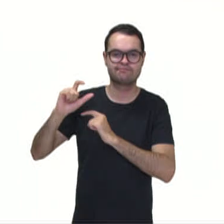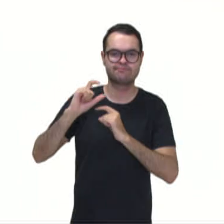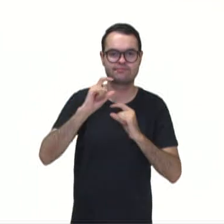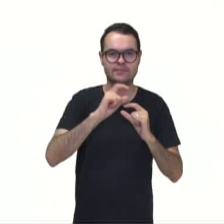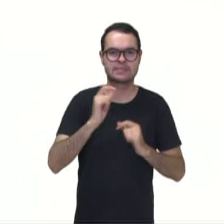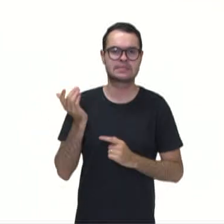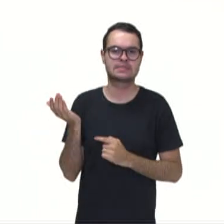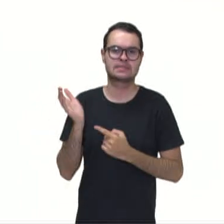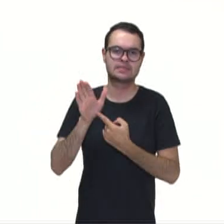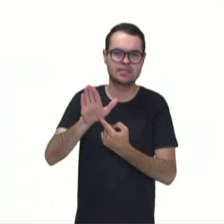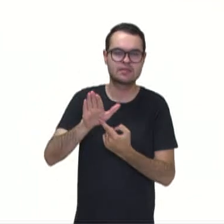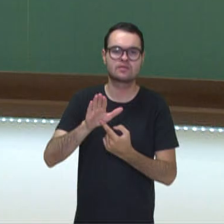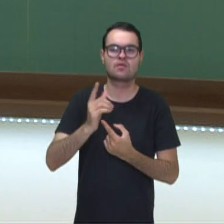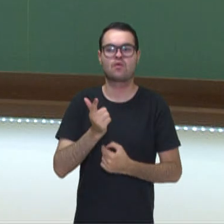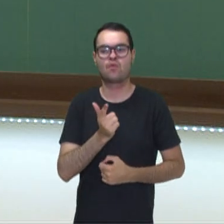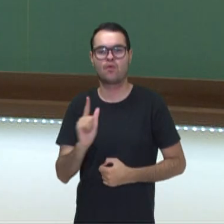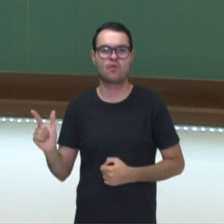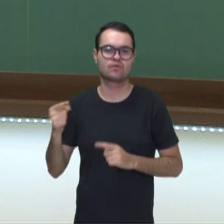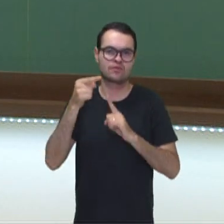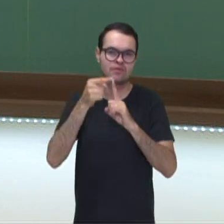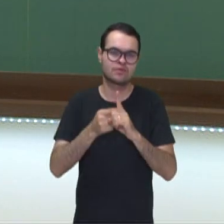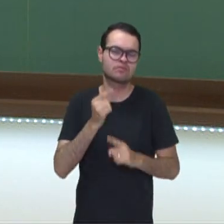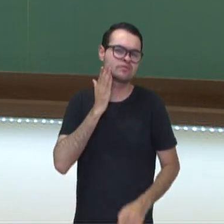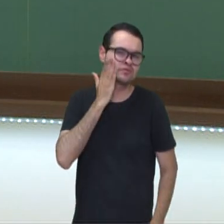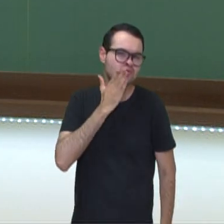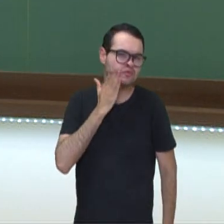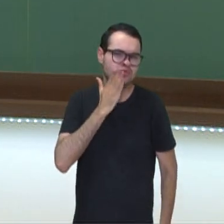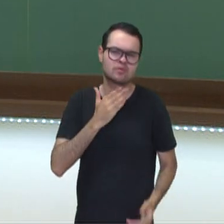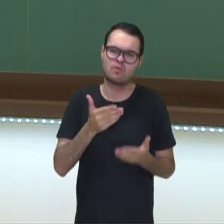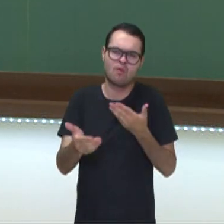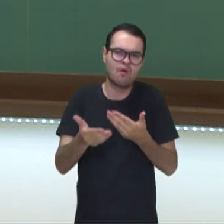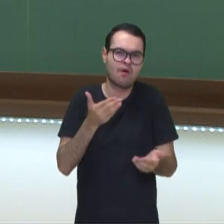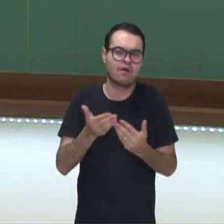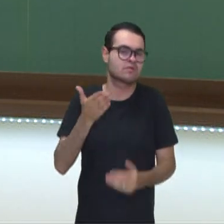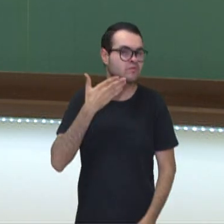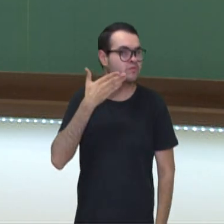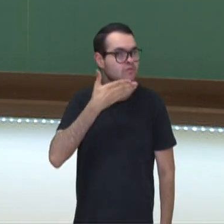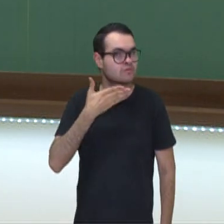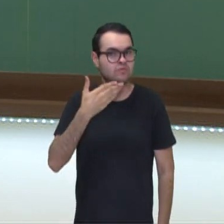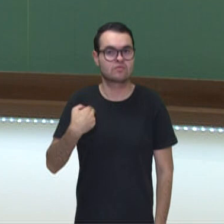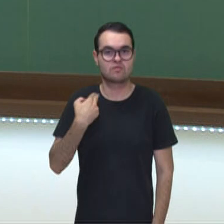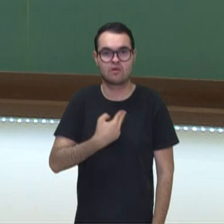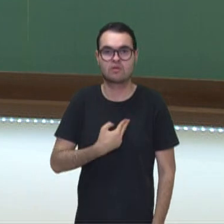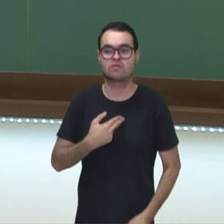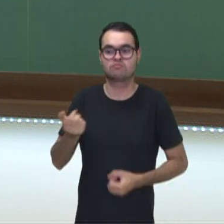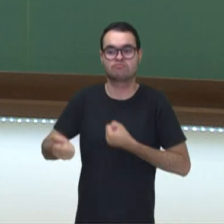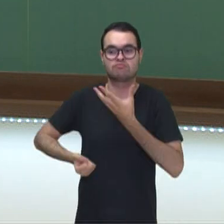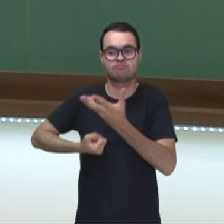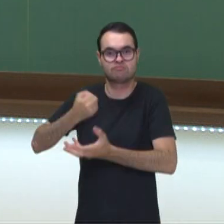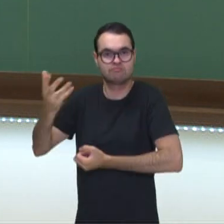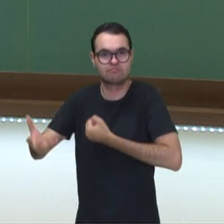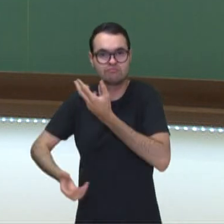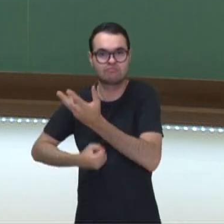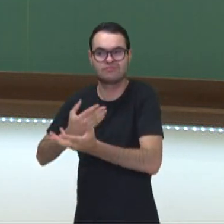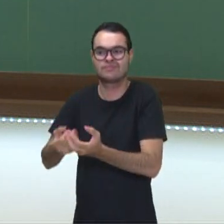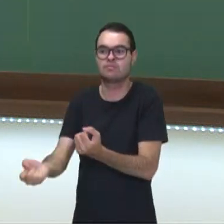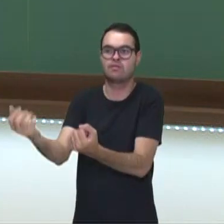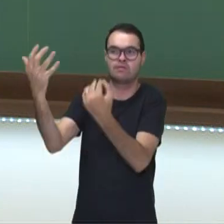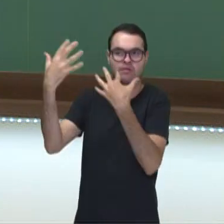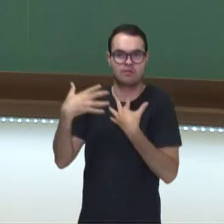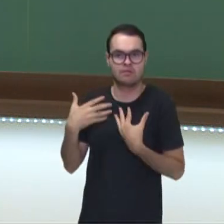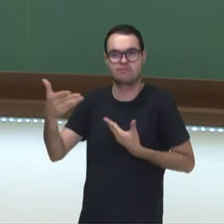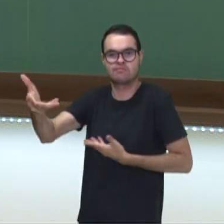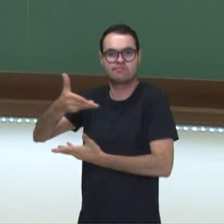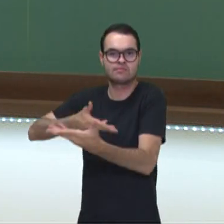trazer outros discursos nela, como todo discurso, né? Nós produzimos discursos, nós somos produzidos por discursos e